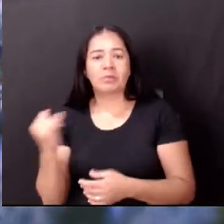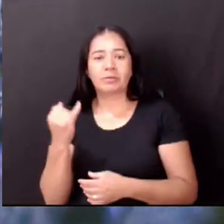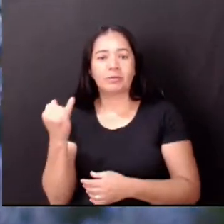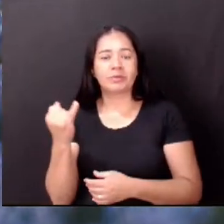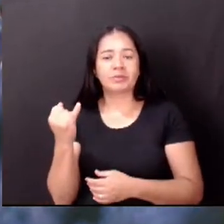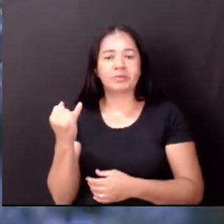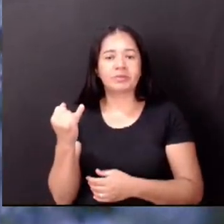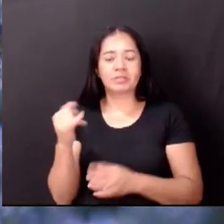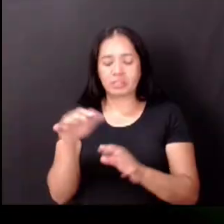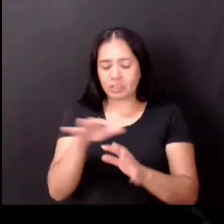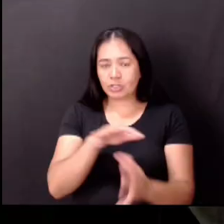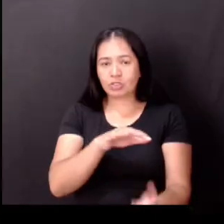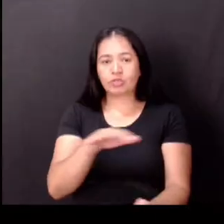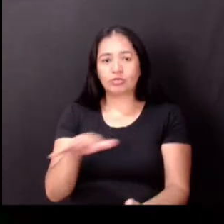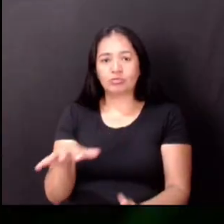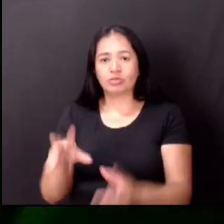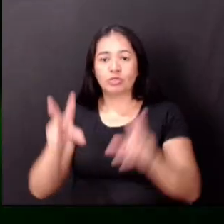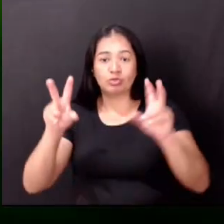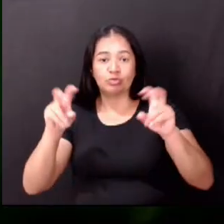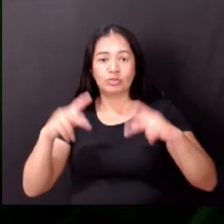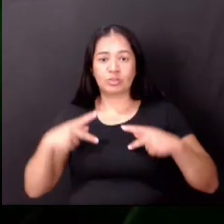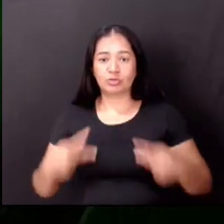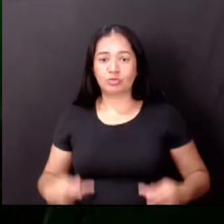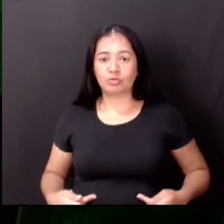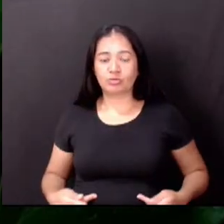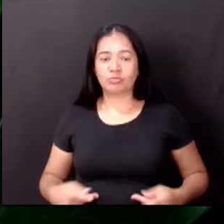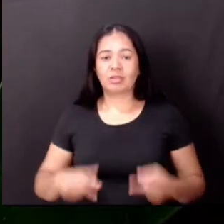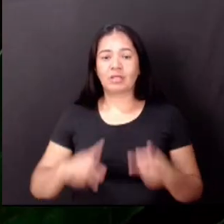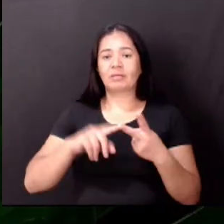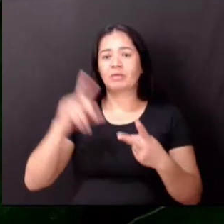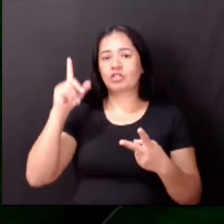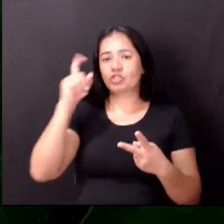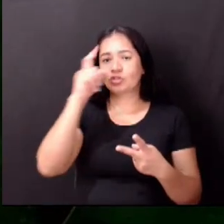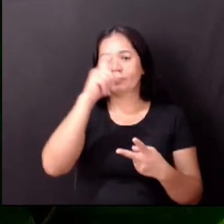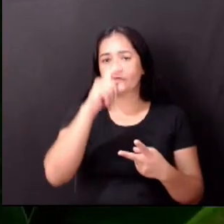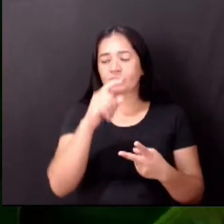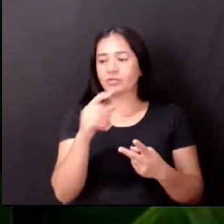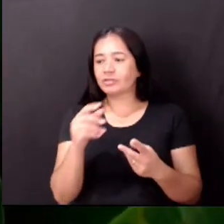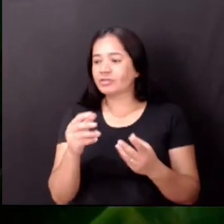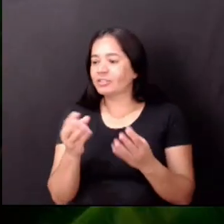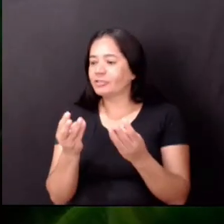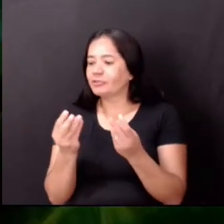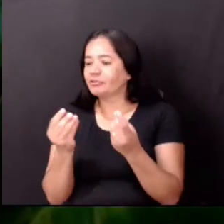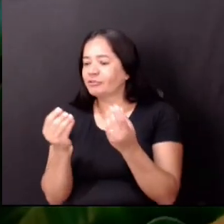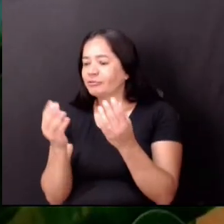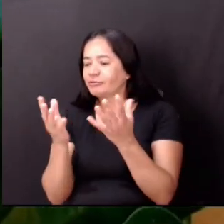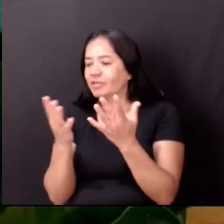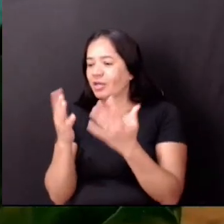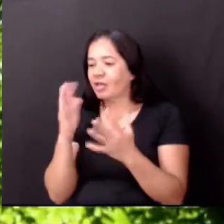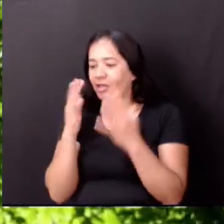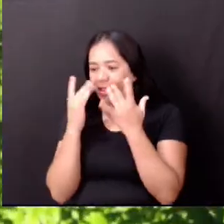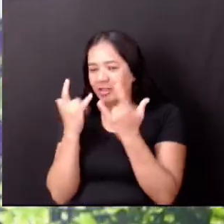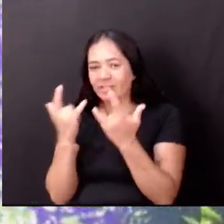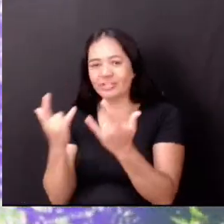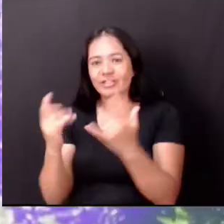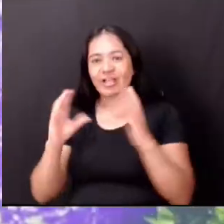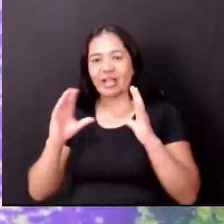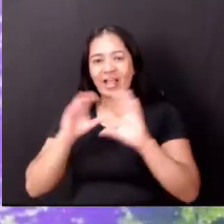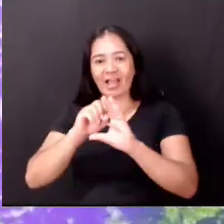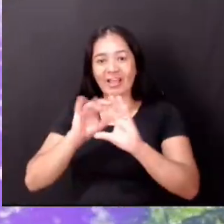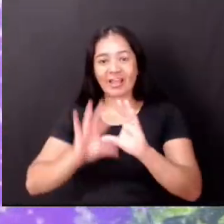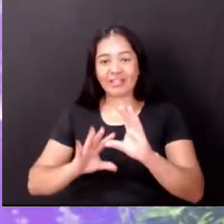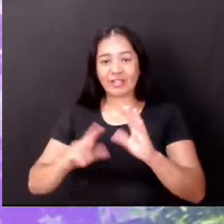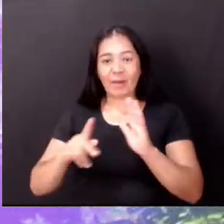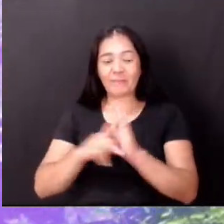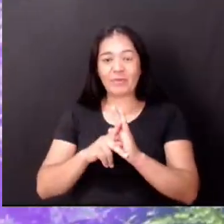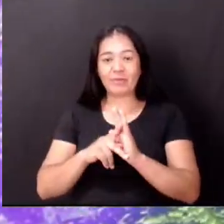nos assuntos humanos, a dificuldade de apreciar as características estéticas e biológicas únicas do reino vegetal e